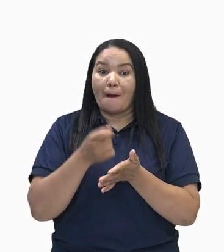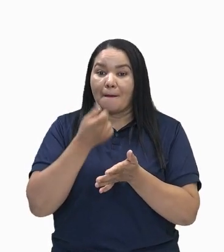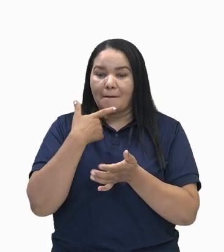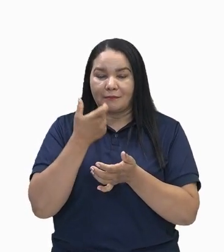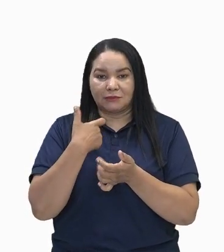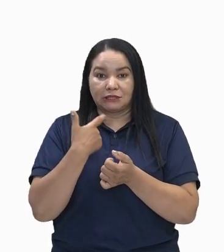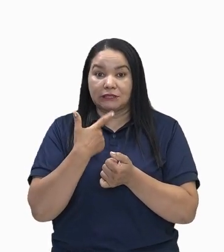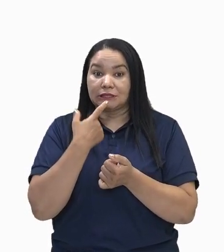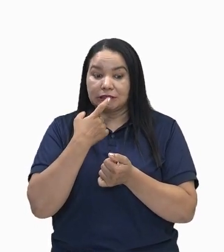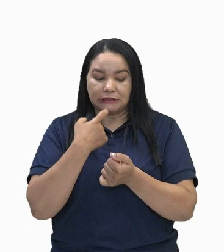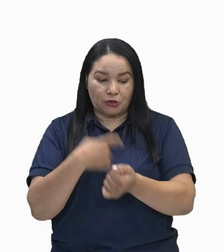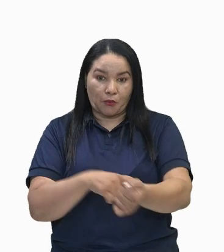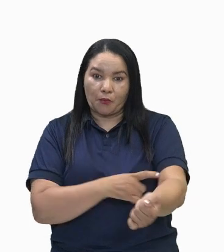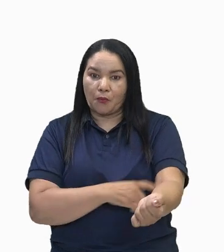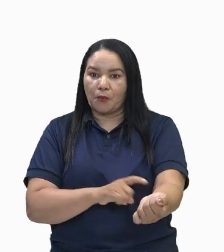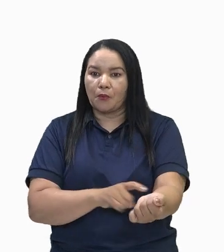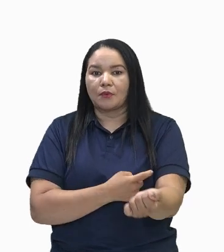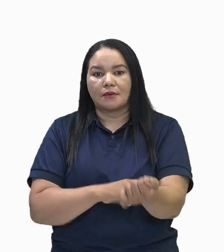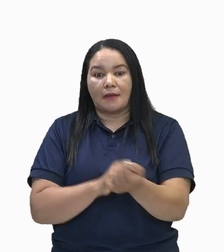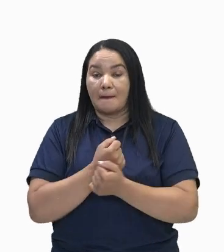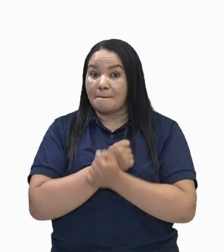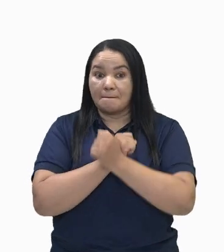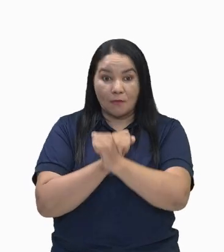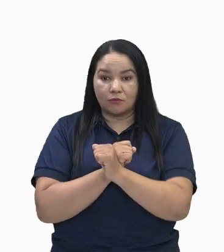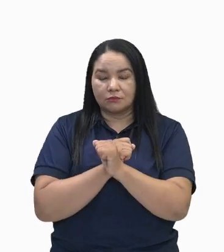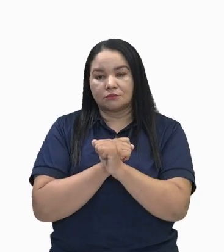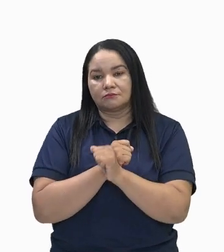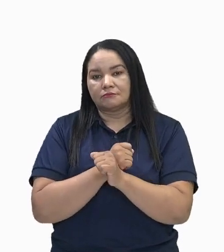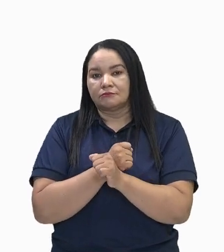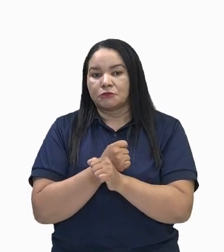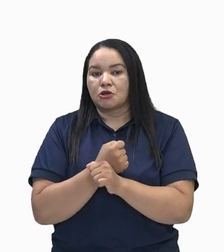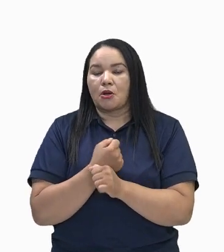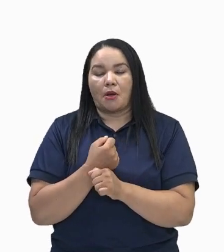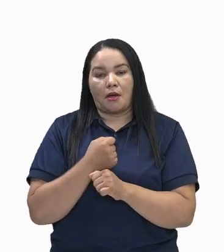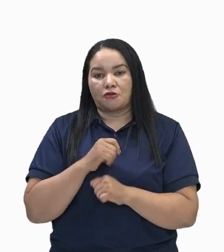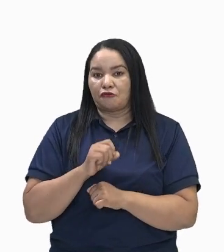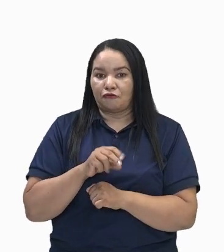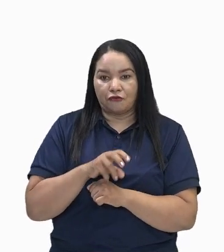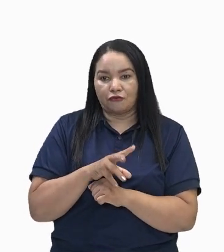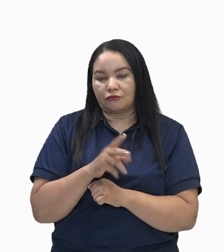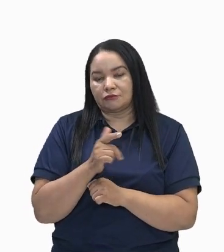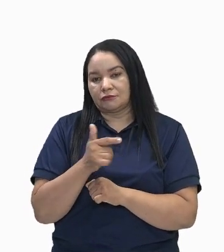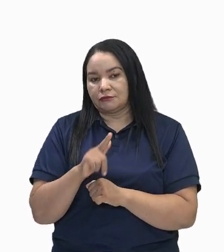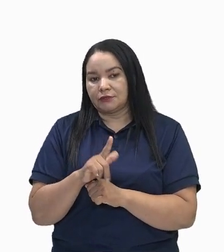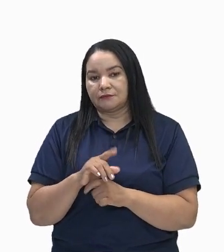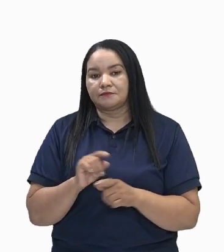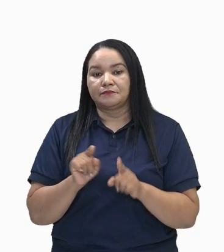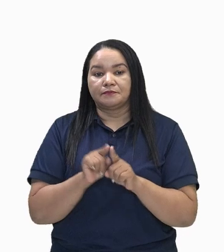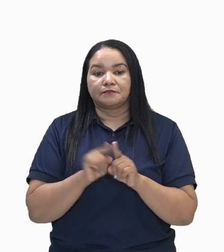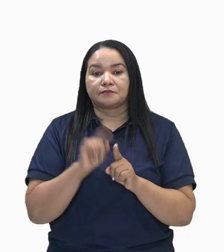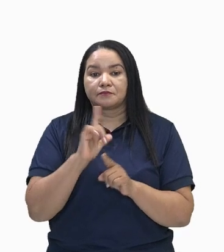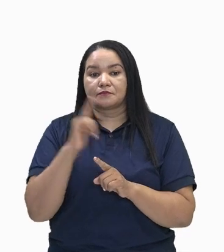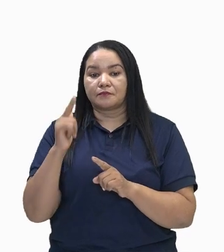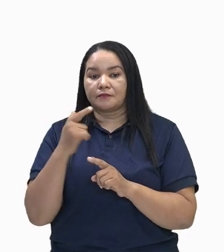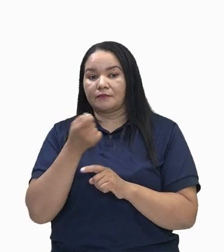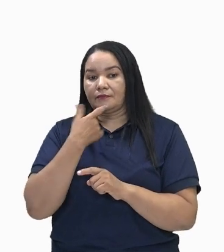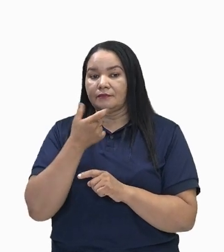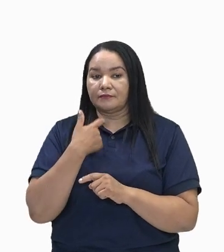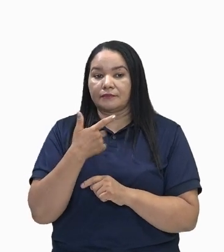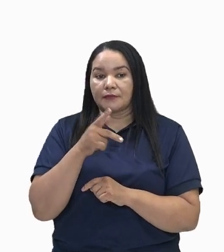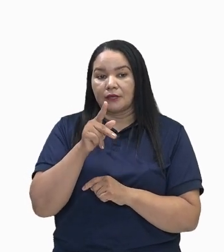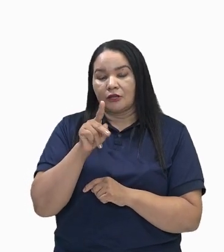para bloquear o vírus, certo? E além da PrEP, nós temos a PEP, que é